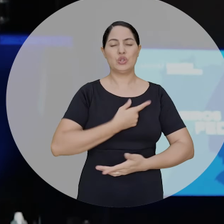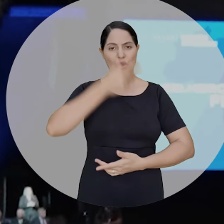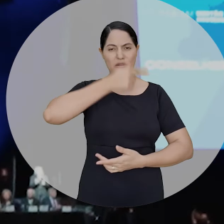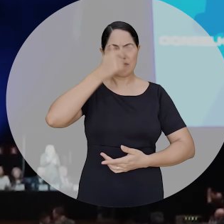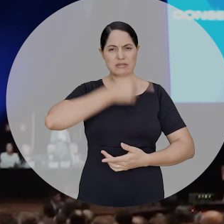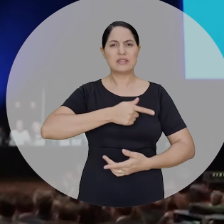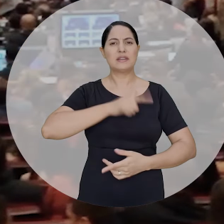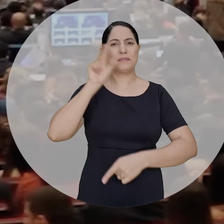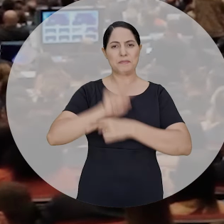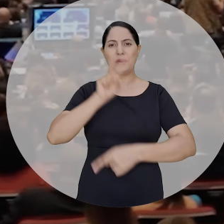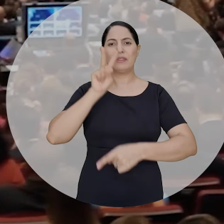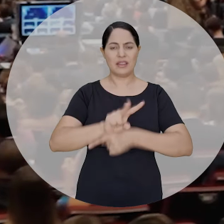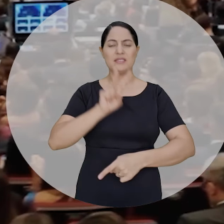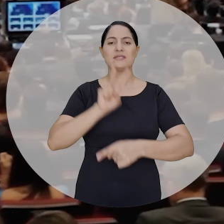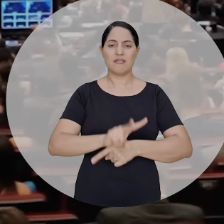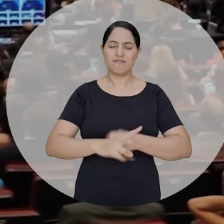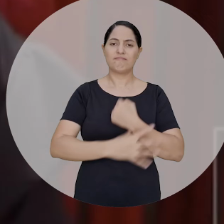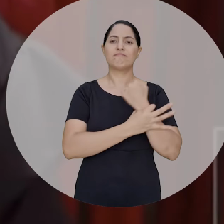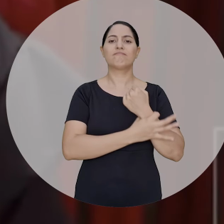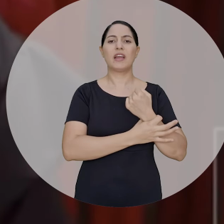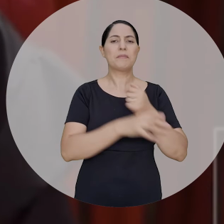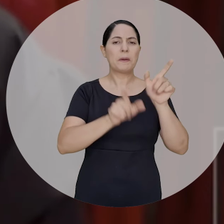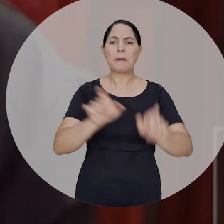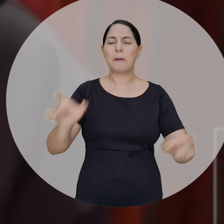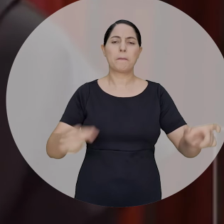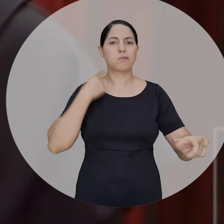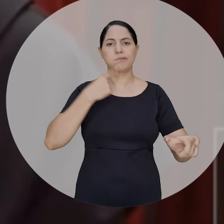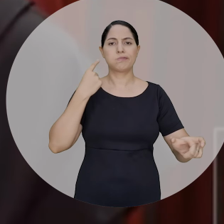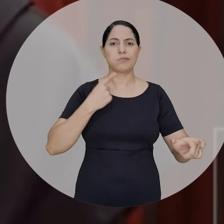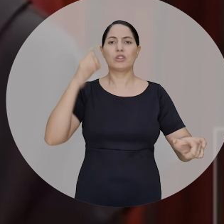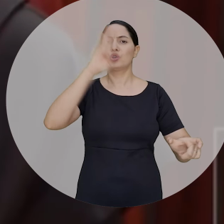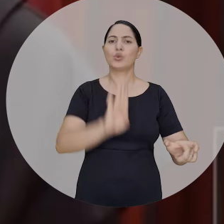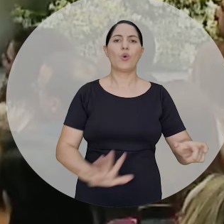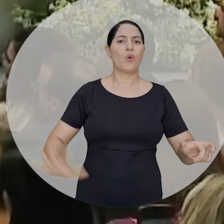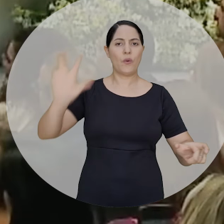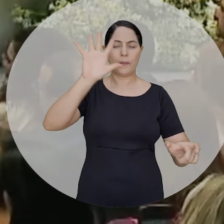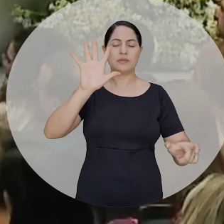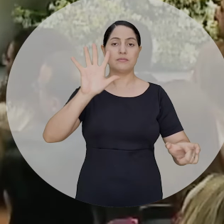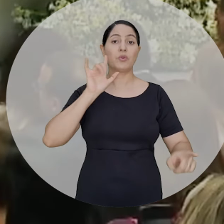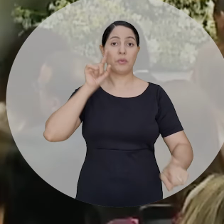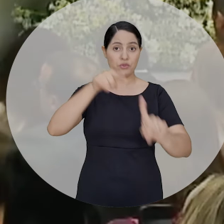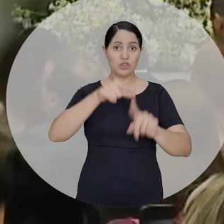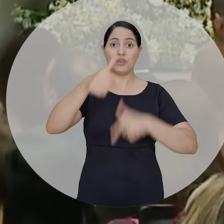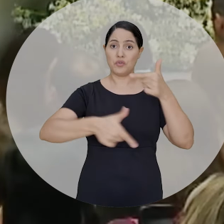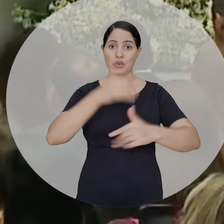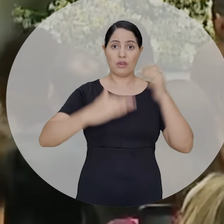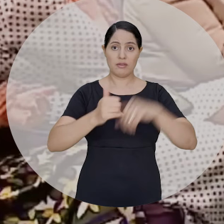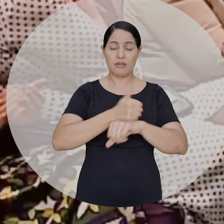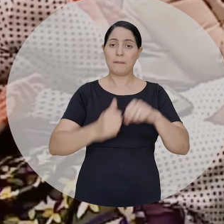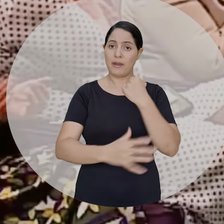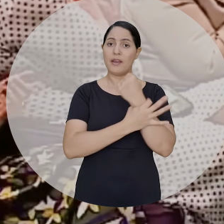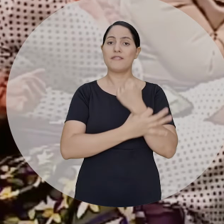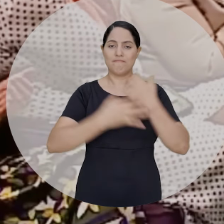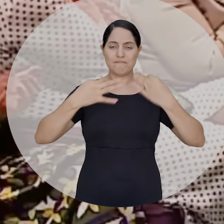OAB Nacional oferece proteção e segurança para milhares de advogadas e advogados, garantindo melhores condições de trabalho para o